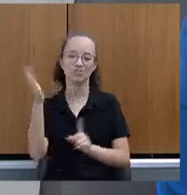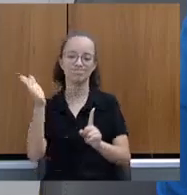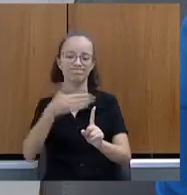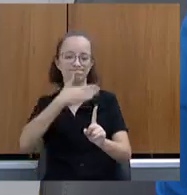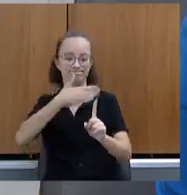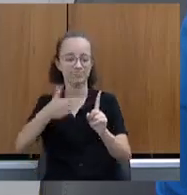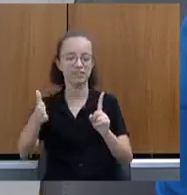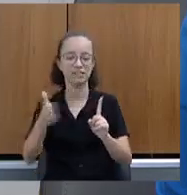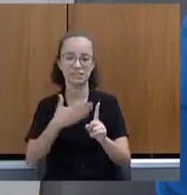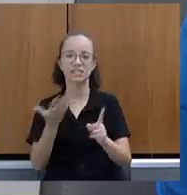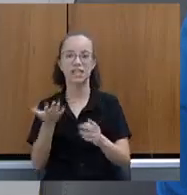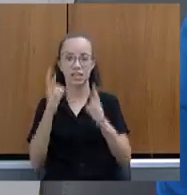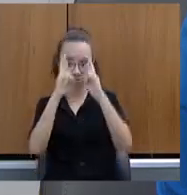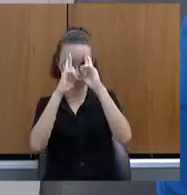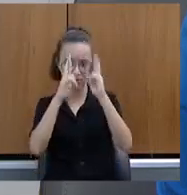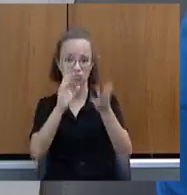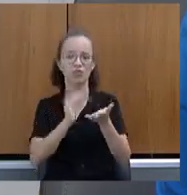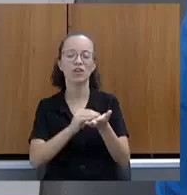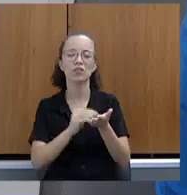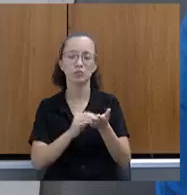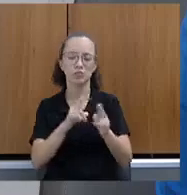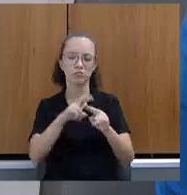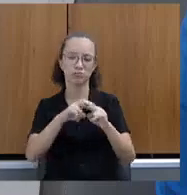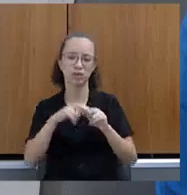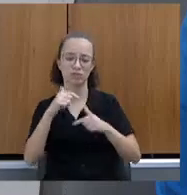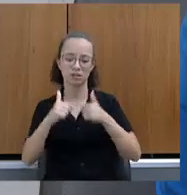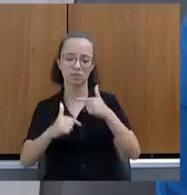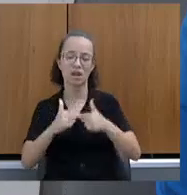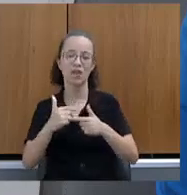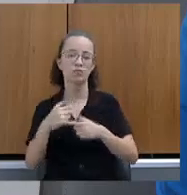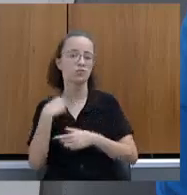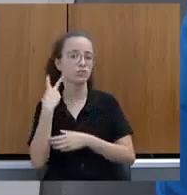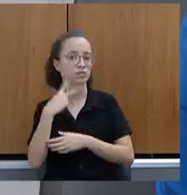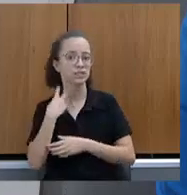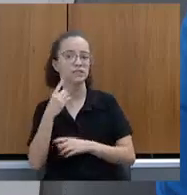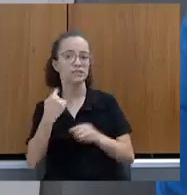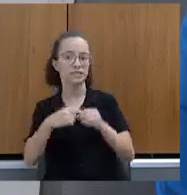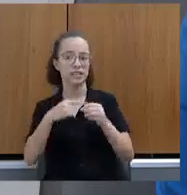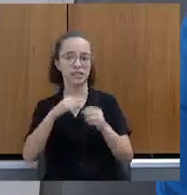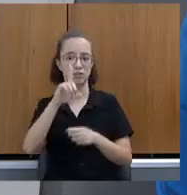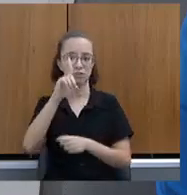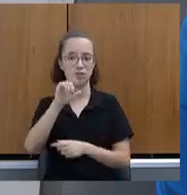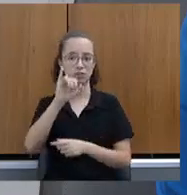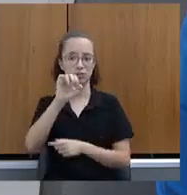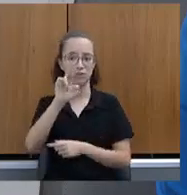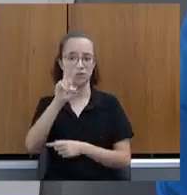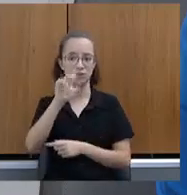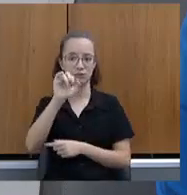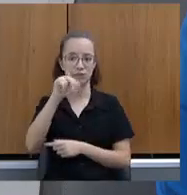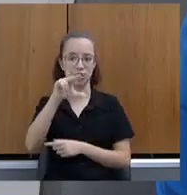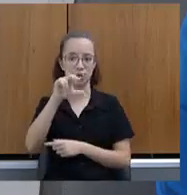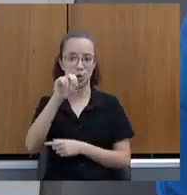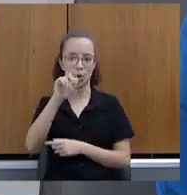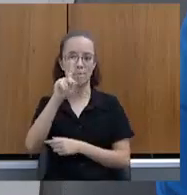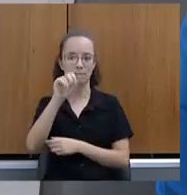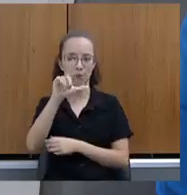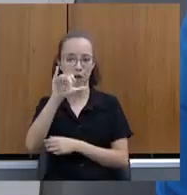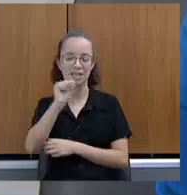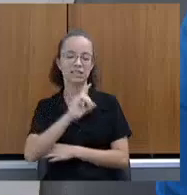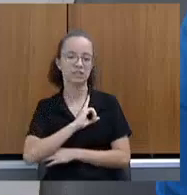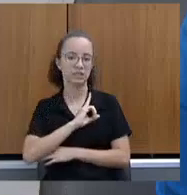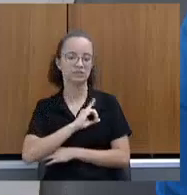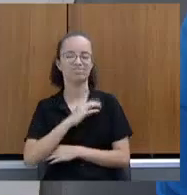desrespeitada no seu trabalho parlamentar como vereadora Divinópolis as cenas são lastimáveis